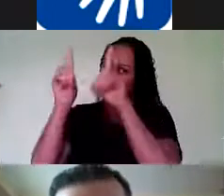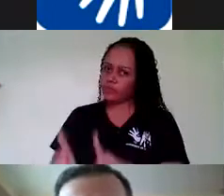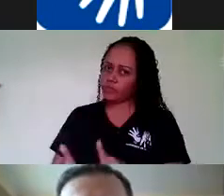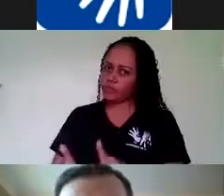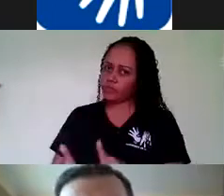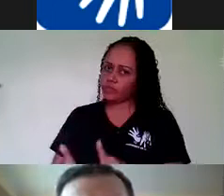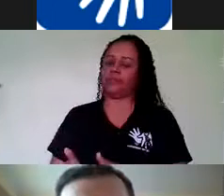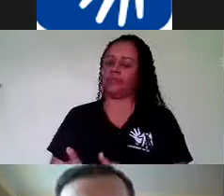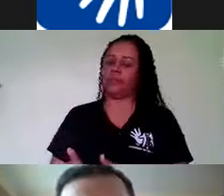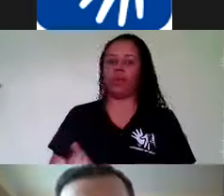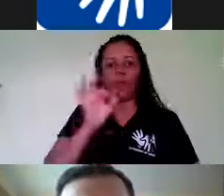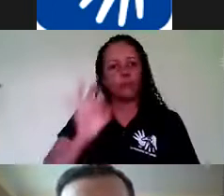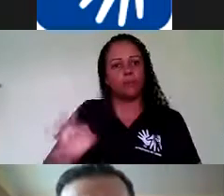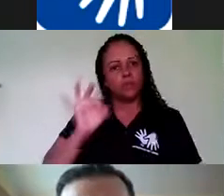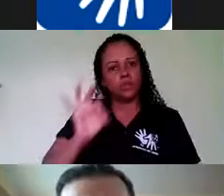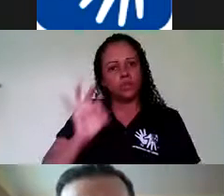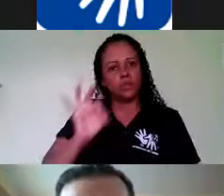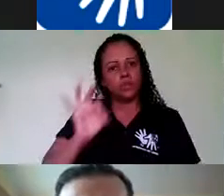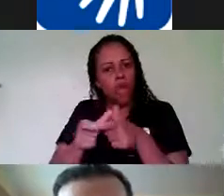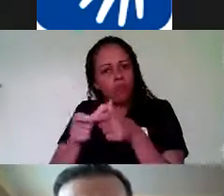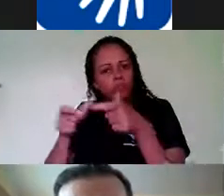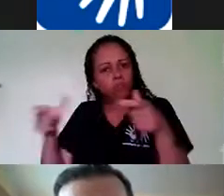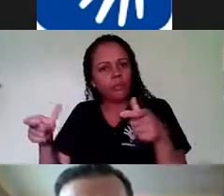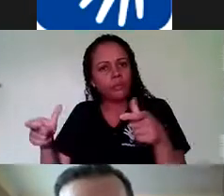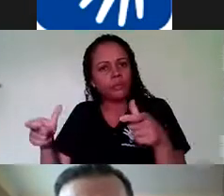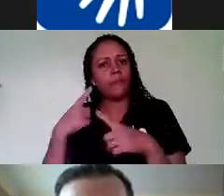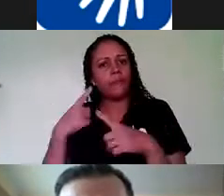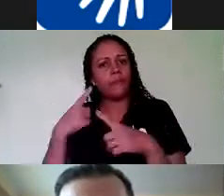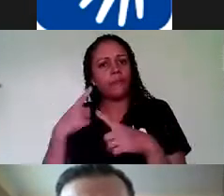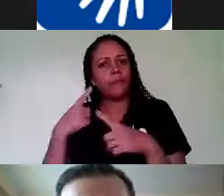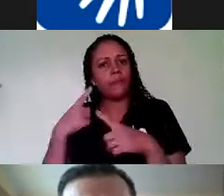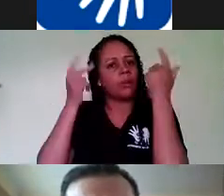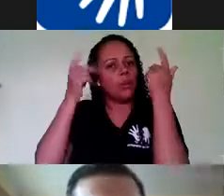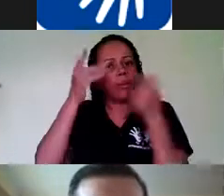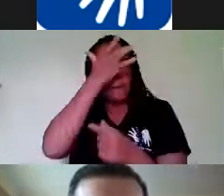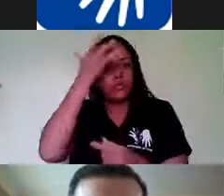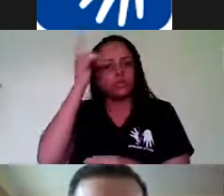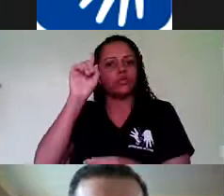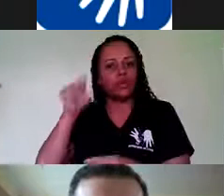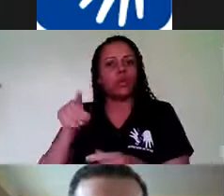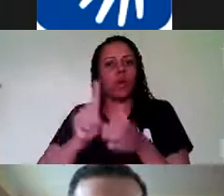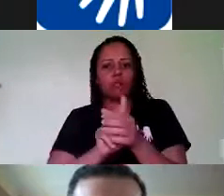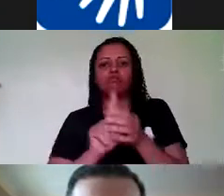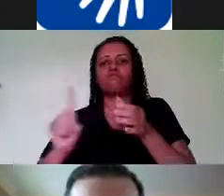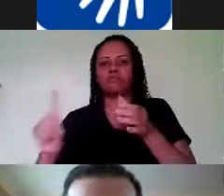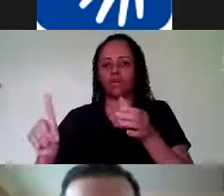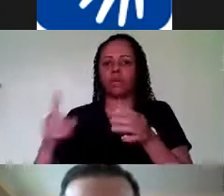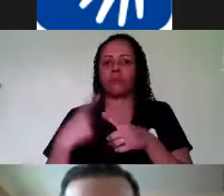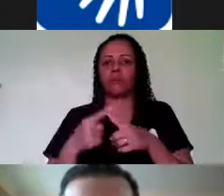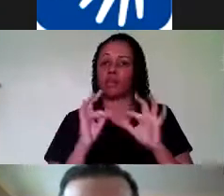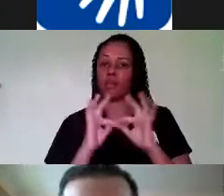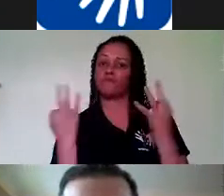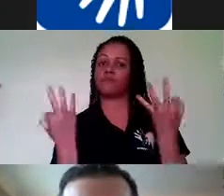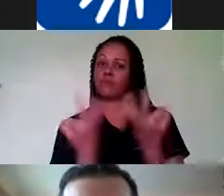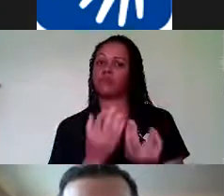grande. Normalmente essas pessoas são excluídas, né? Até a família tem dificuldade de lidar nos